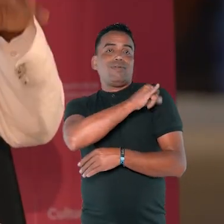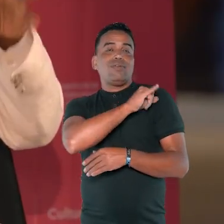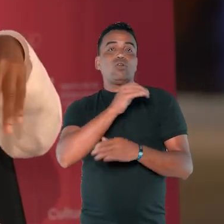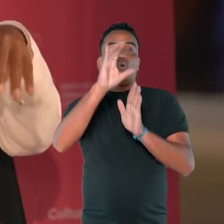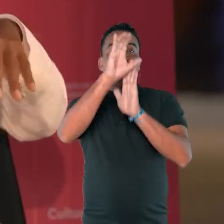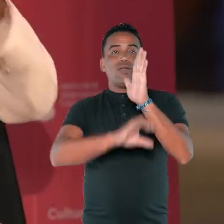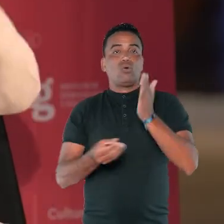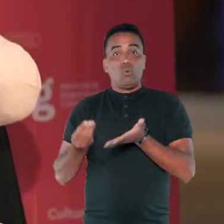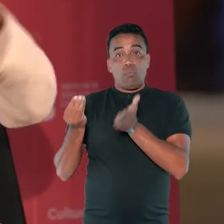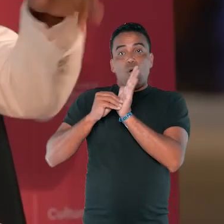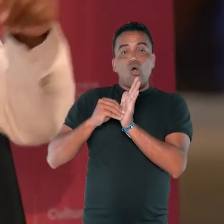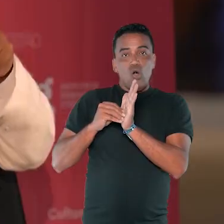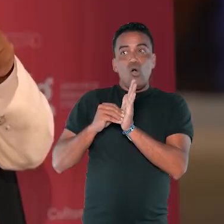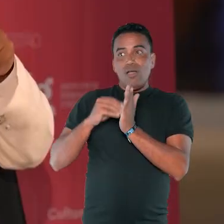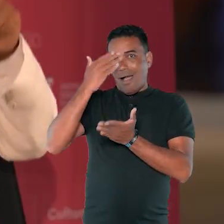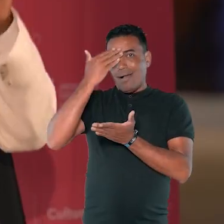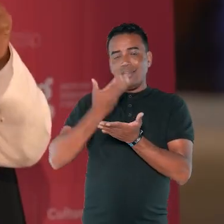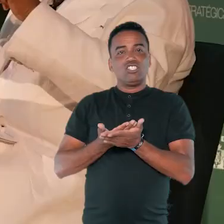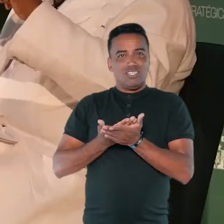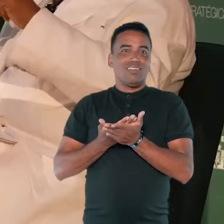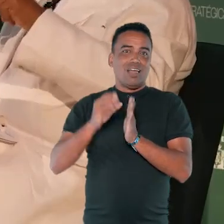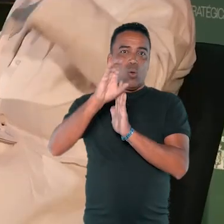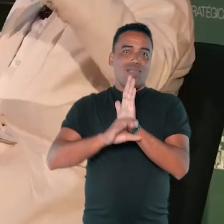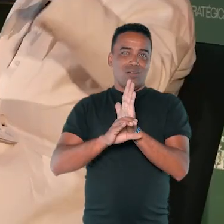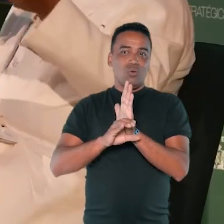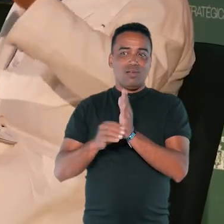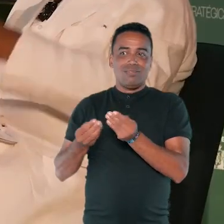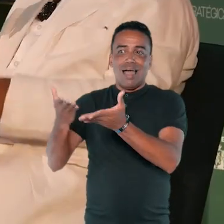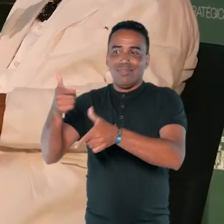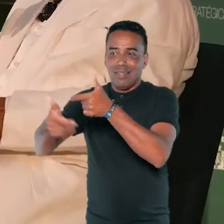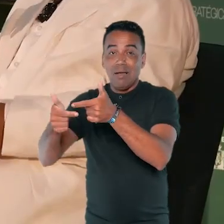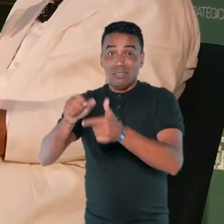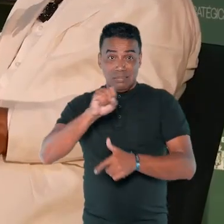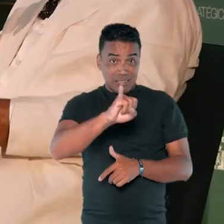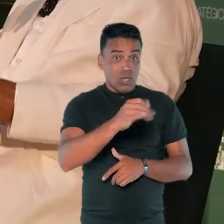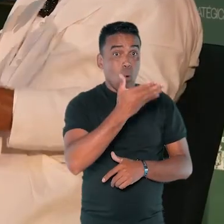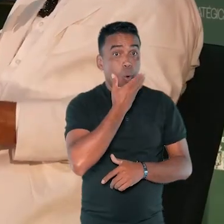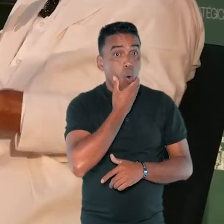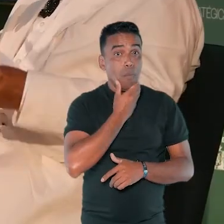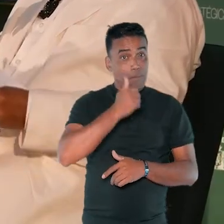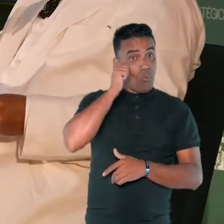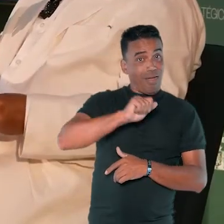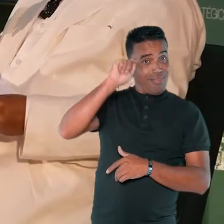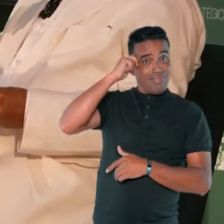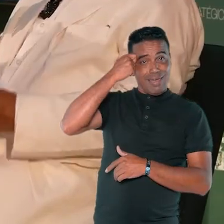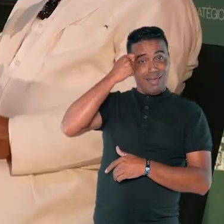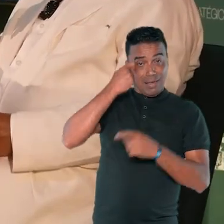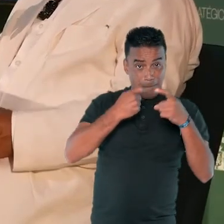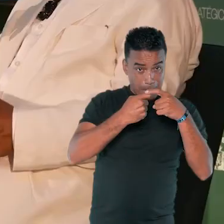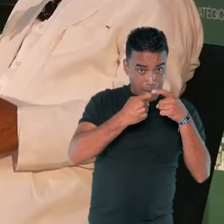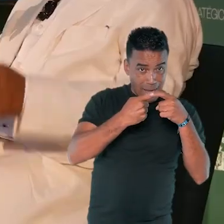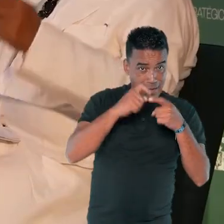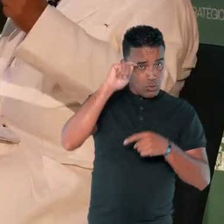currículo dele, todo mundo acredita, dá um emprego, tarará, tarará, um homem branco. Se for um homem ou uma mulher negra, um médico negro, ele